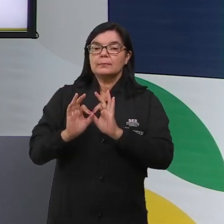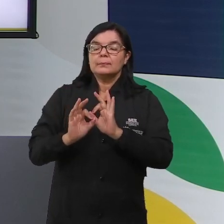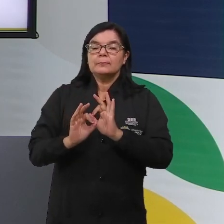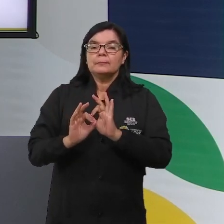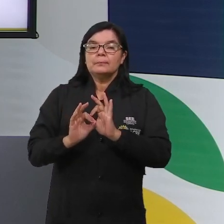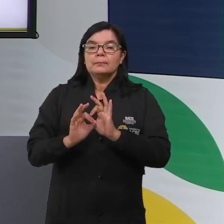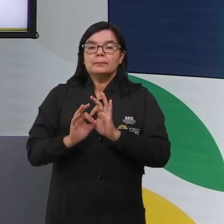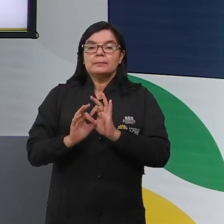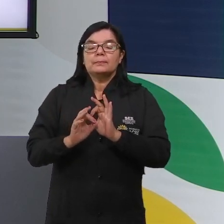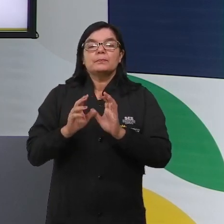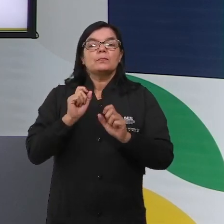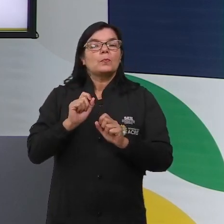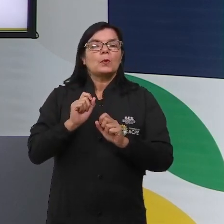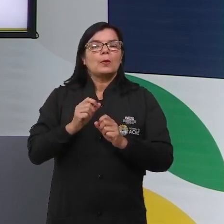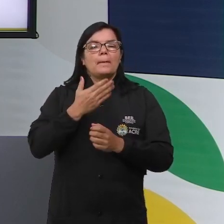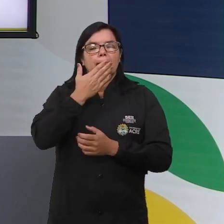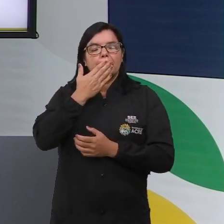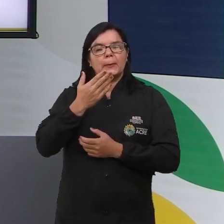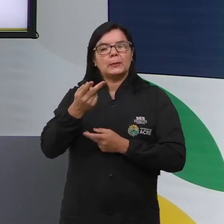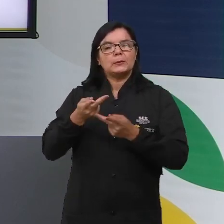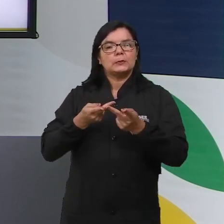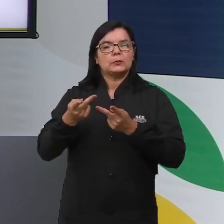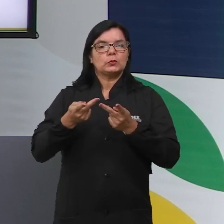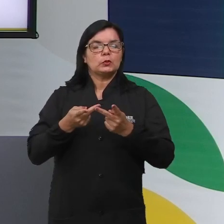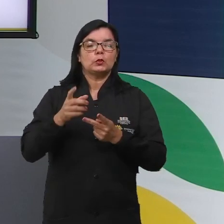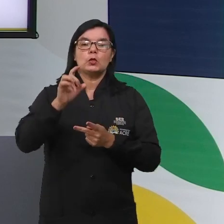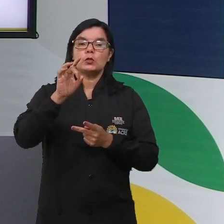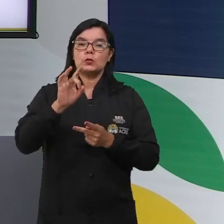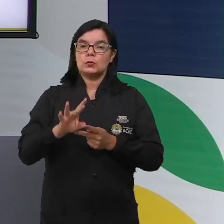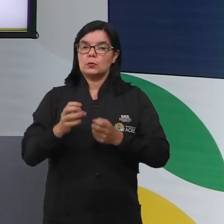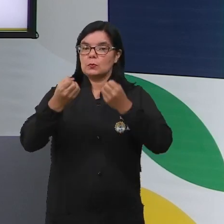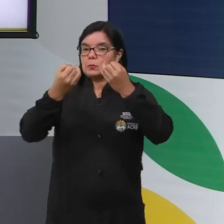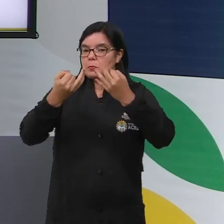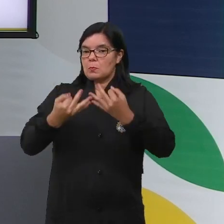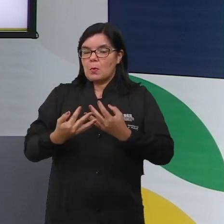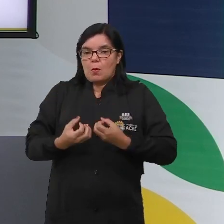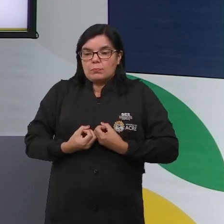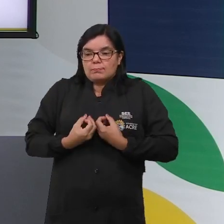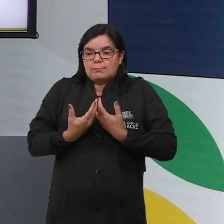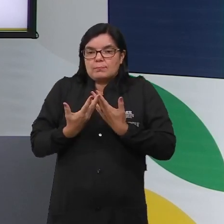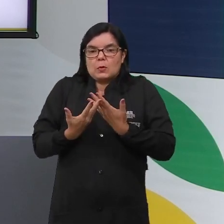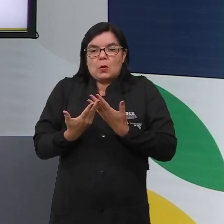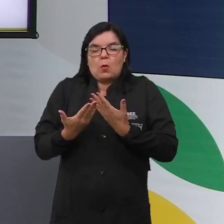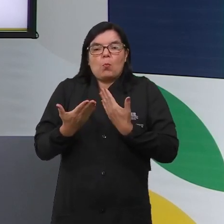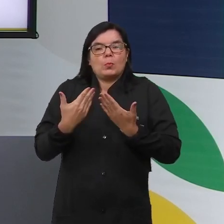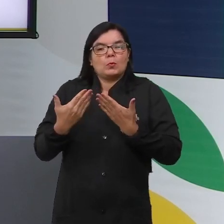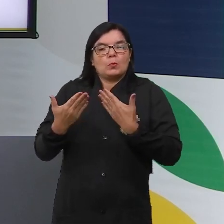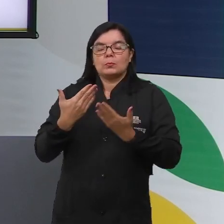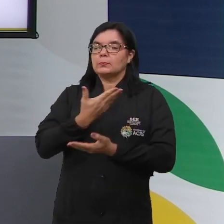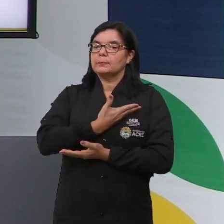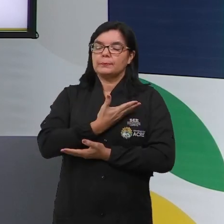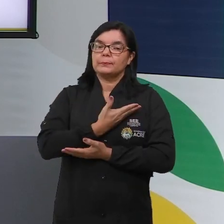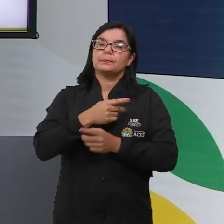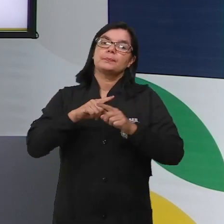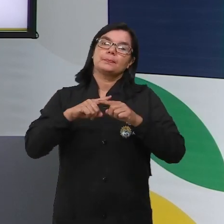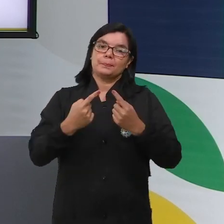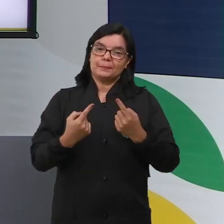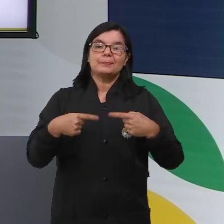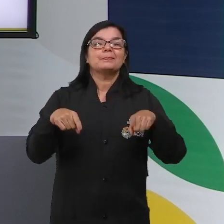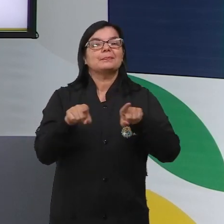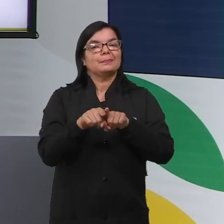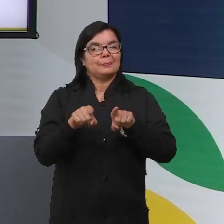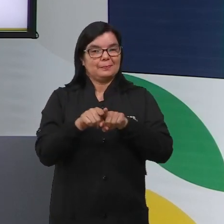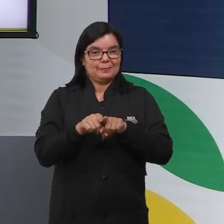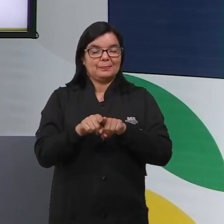um planejamento. Não é sobre uma fala espontânea, uma conversa entre amigos, porque isso